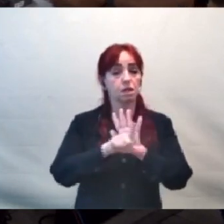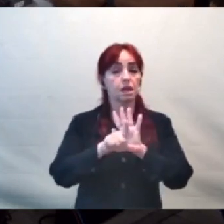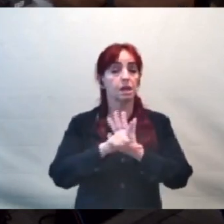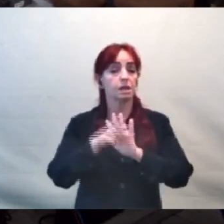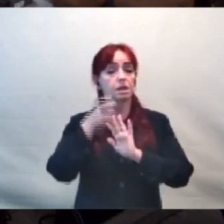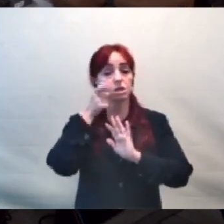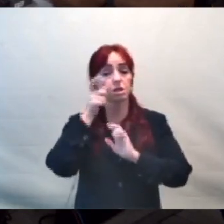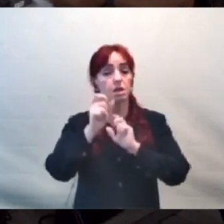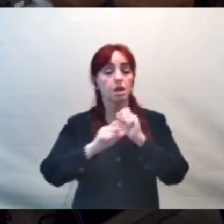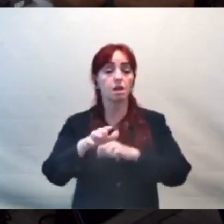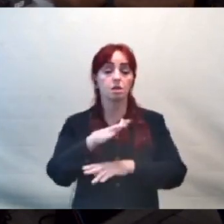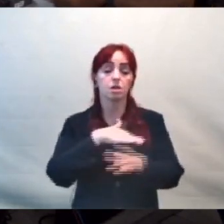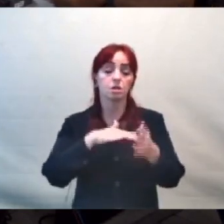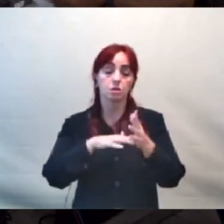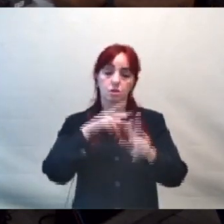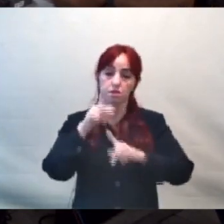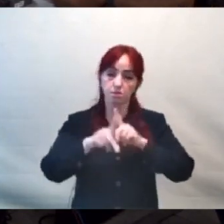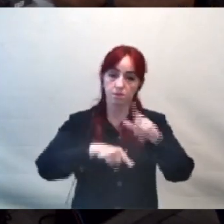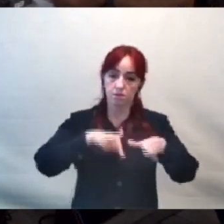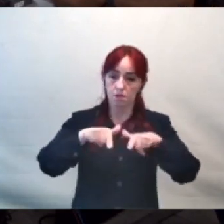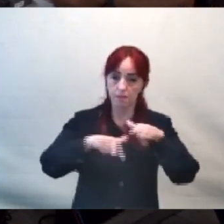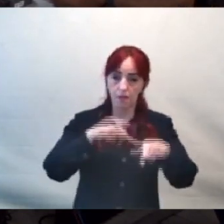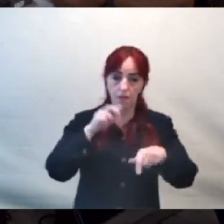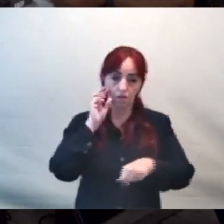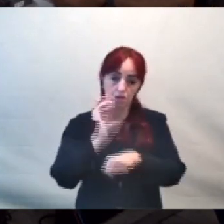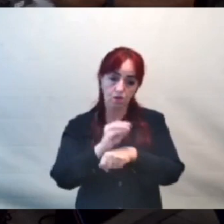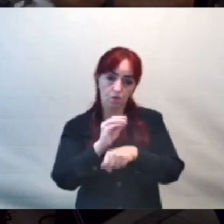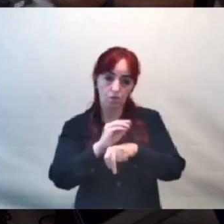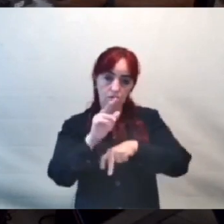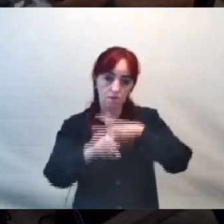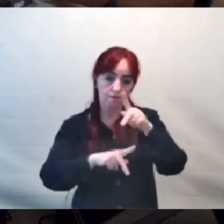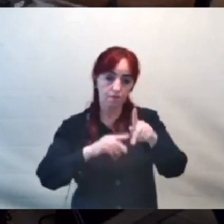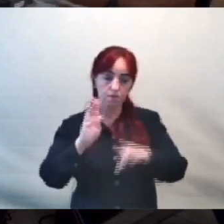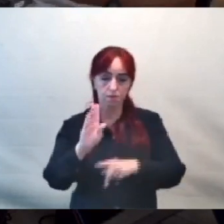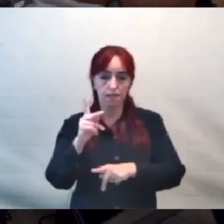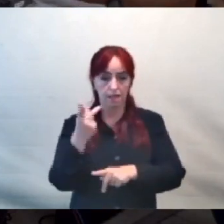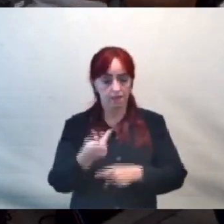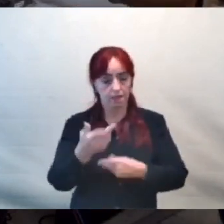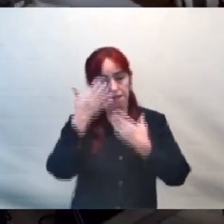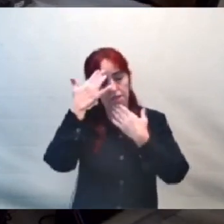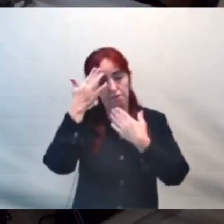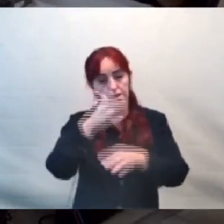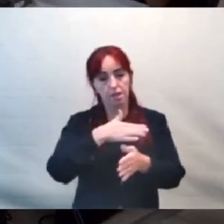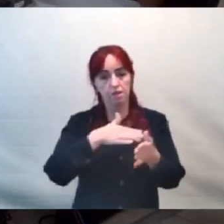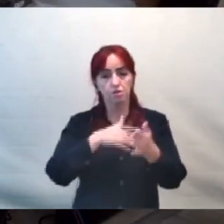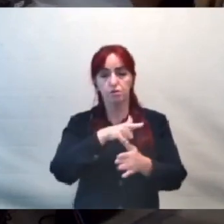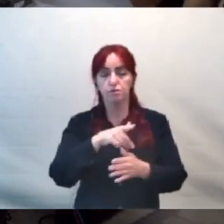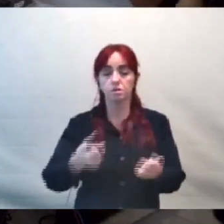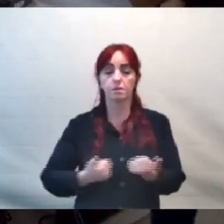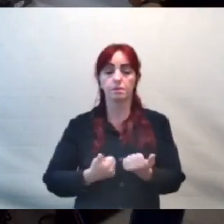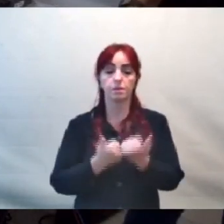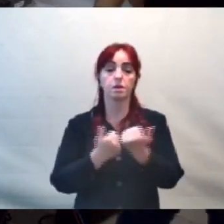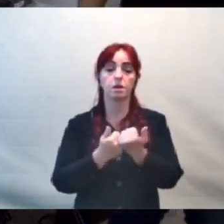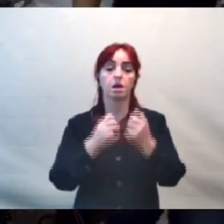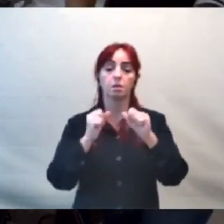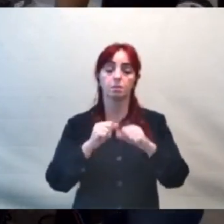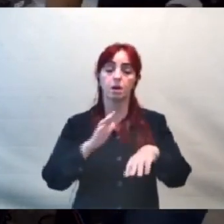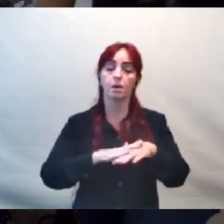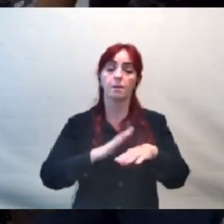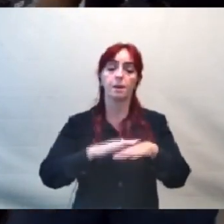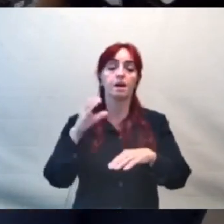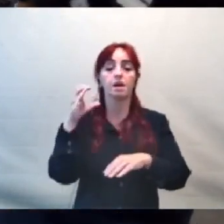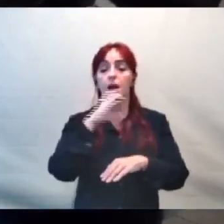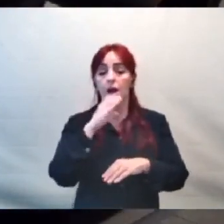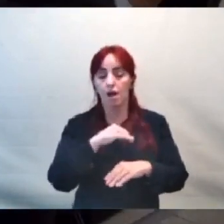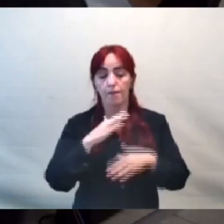que cuidam do povo de Belo Horizonte. Então, é fundamental, agradeço o apoio de todo mundo aqui da casa para que a gente possa tramitar o mais rápido possível, considerando